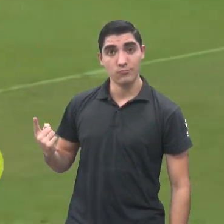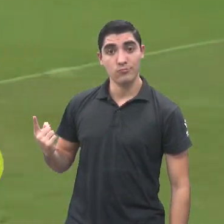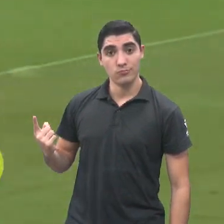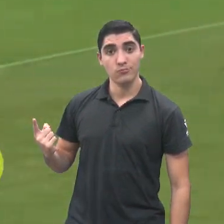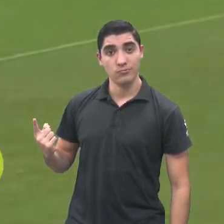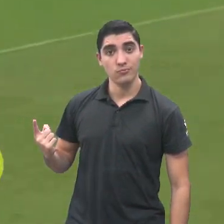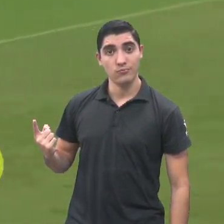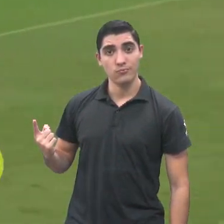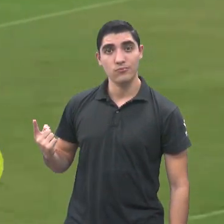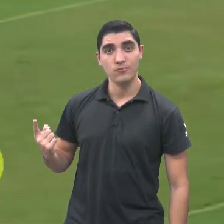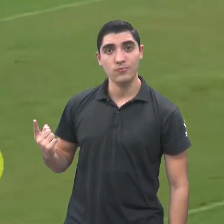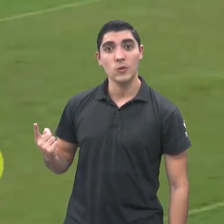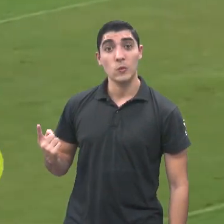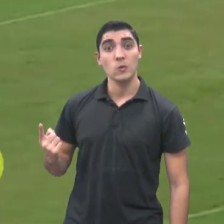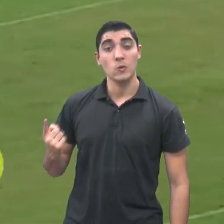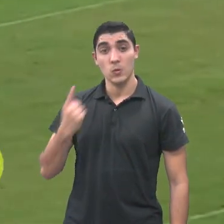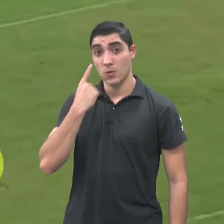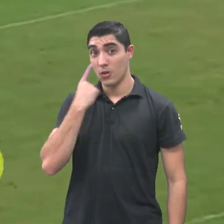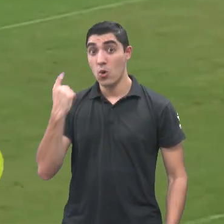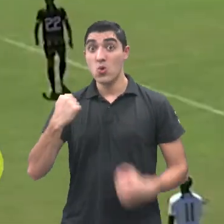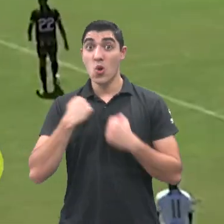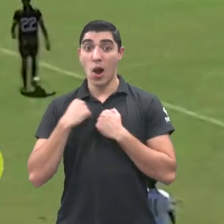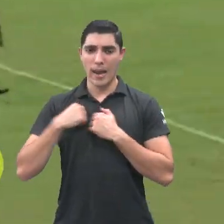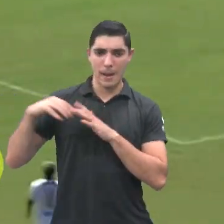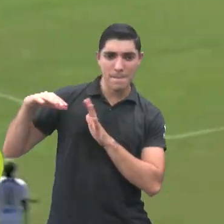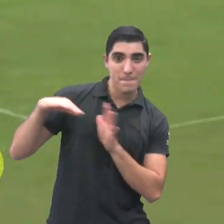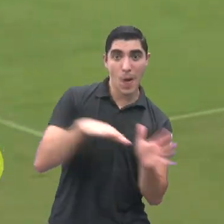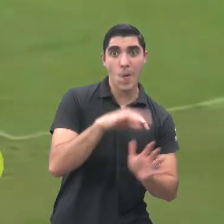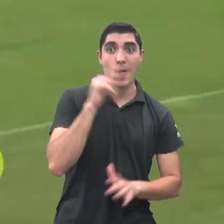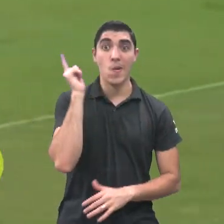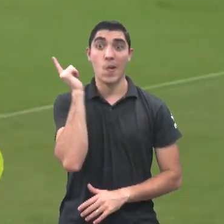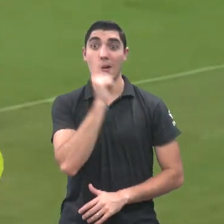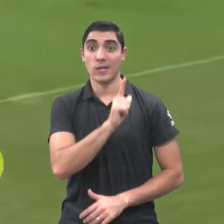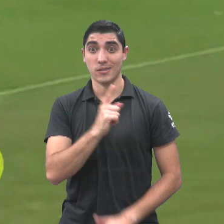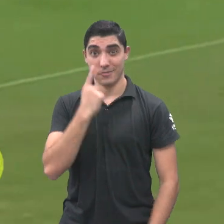de primeira tocou para o meio, mas Luan deu um tapa tirando